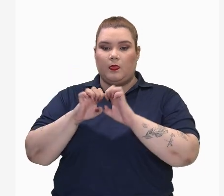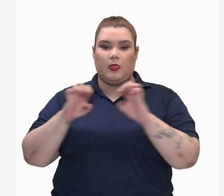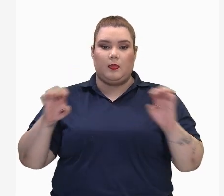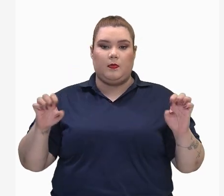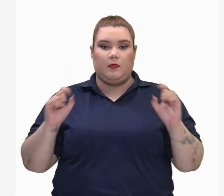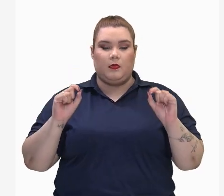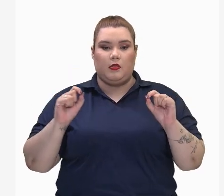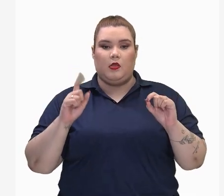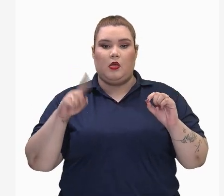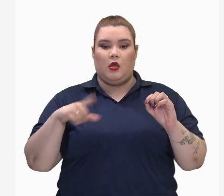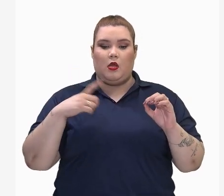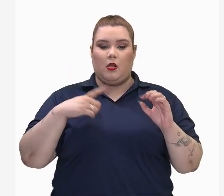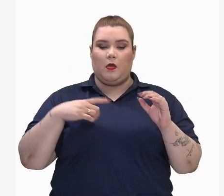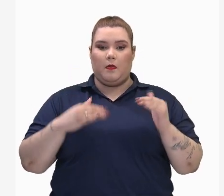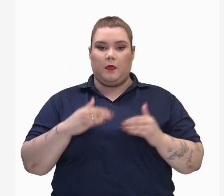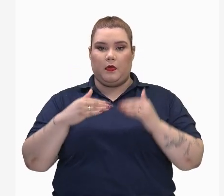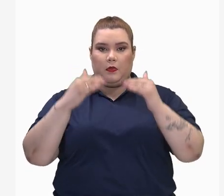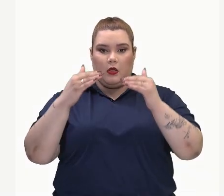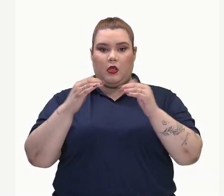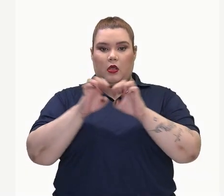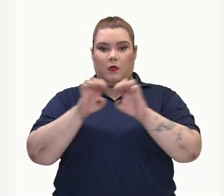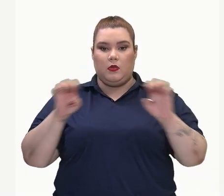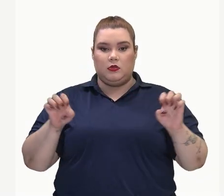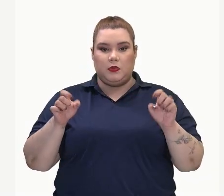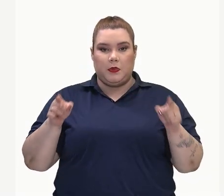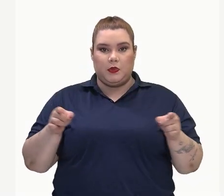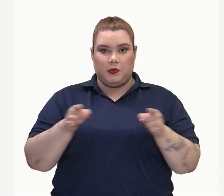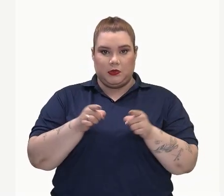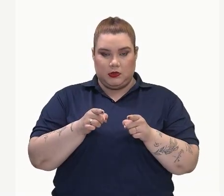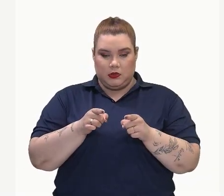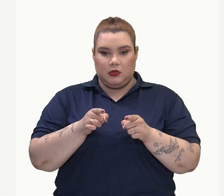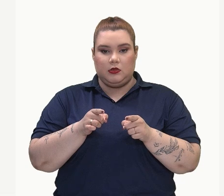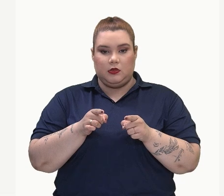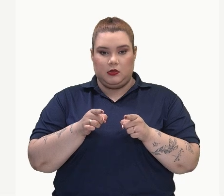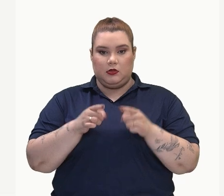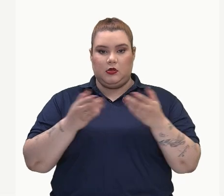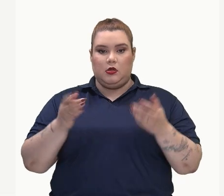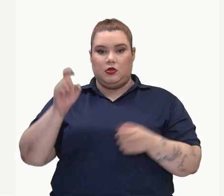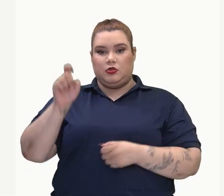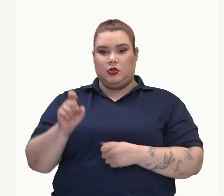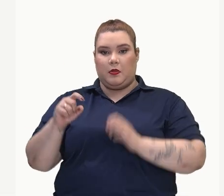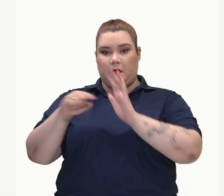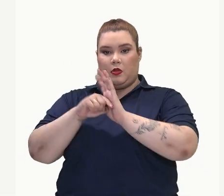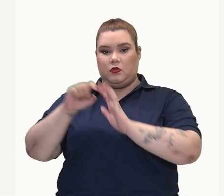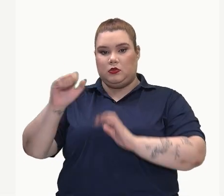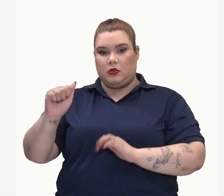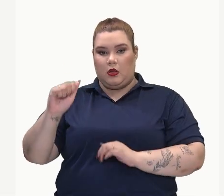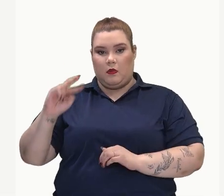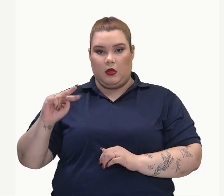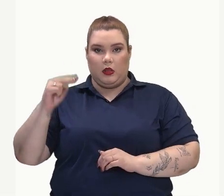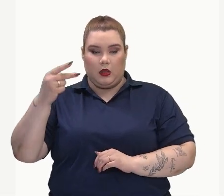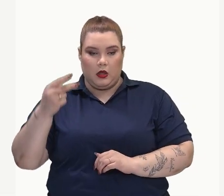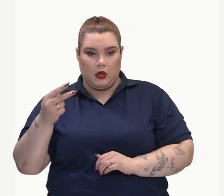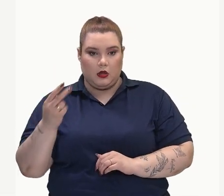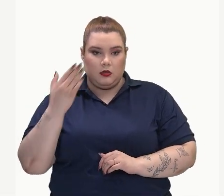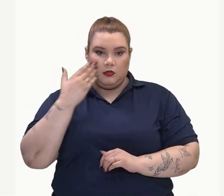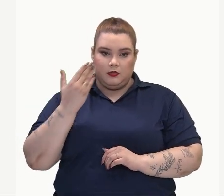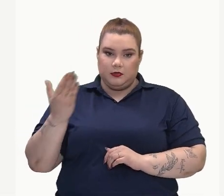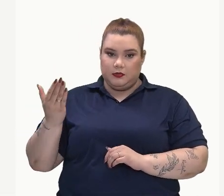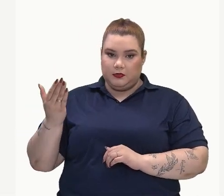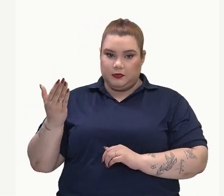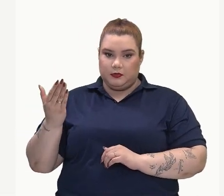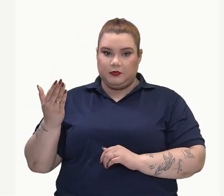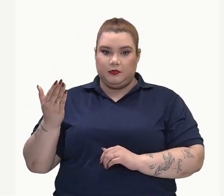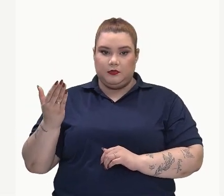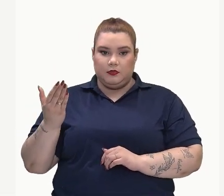que o desenvolvimento da equação reduzida, né? Se eu tenho x menos a ao quadrado, certo?